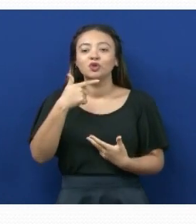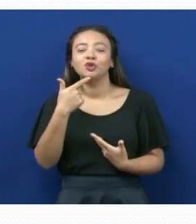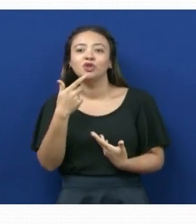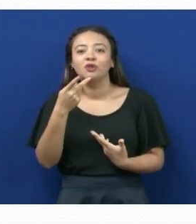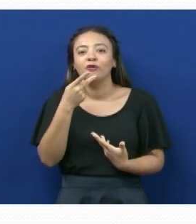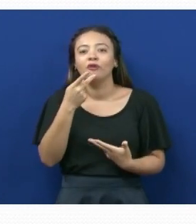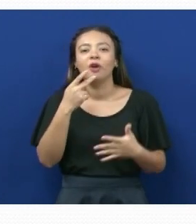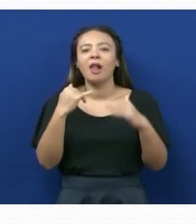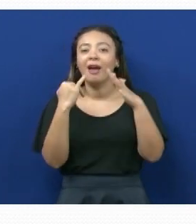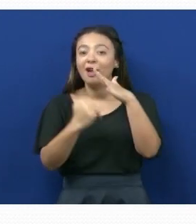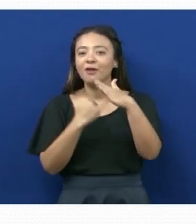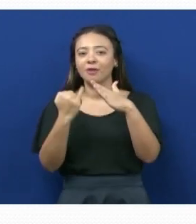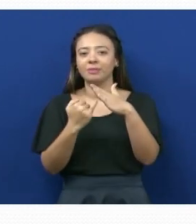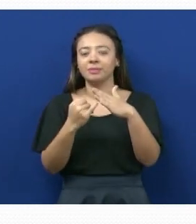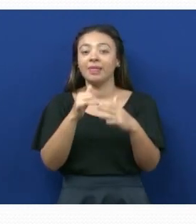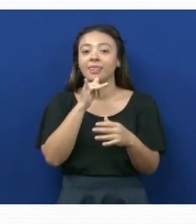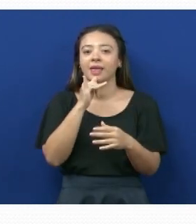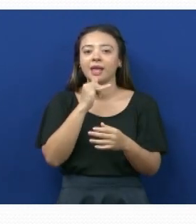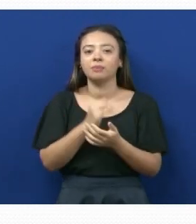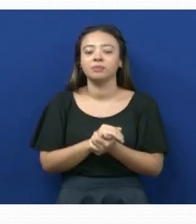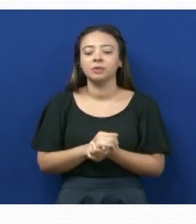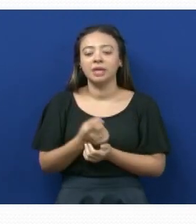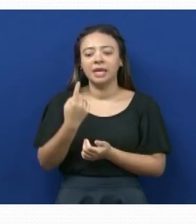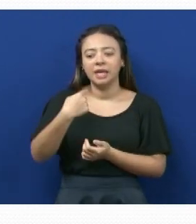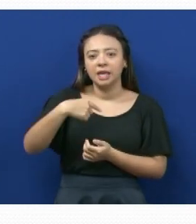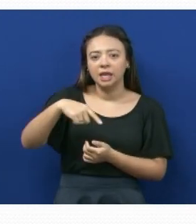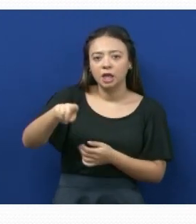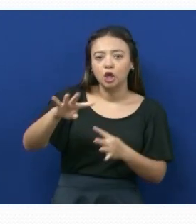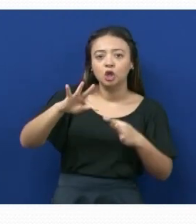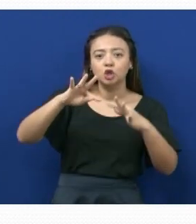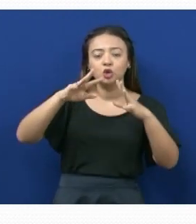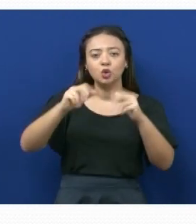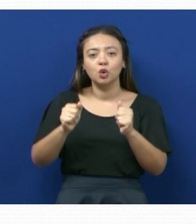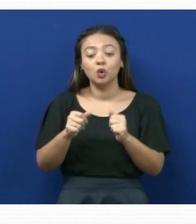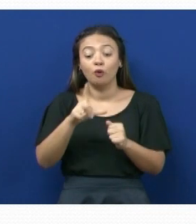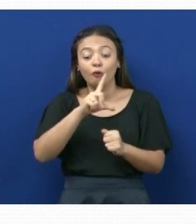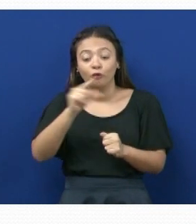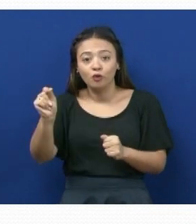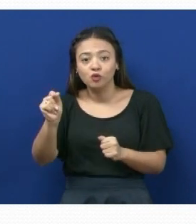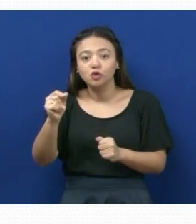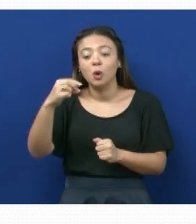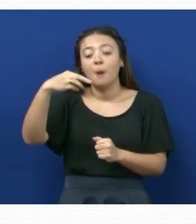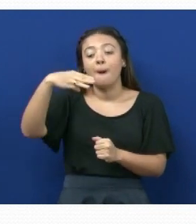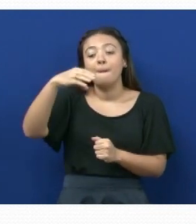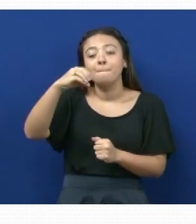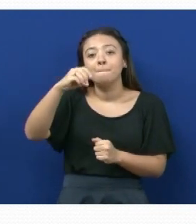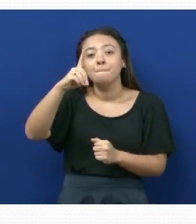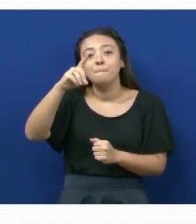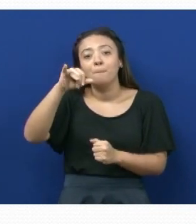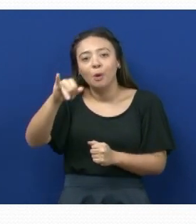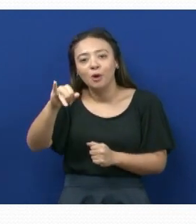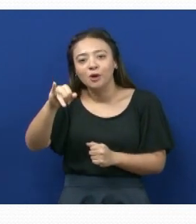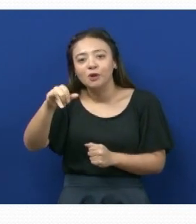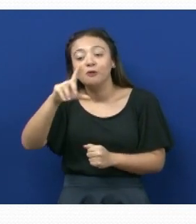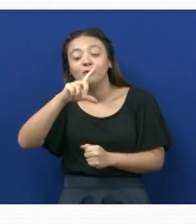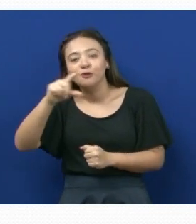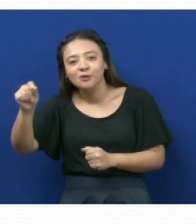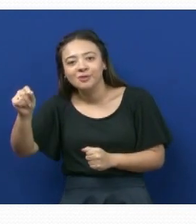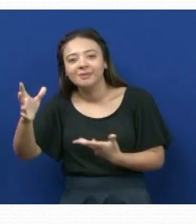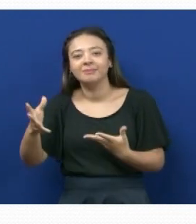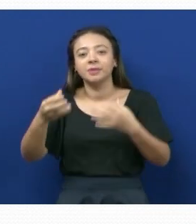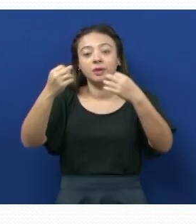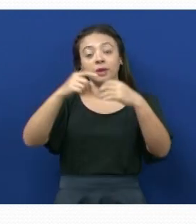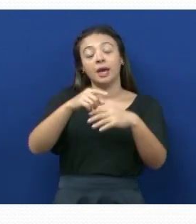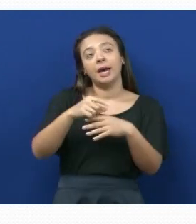fala, foram tudo pro corgo pra mó de fugir da bicha. Então, as palavras são escritas como elas são